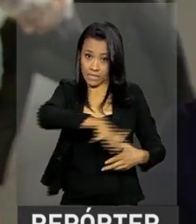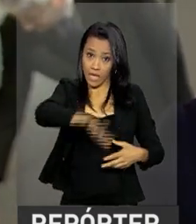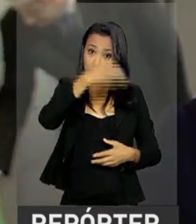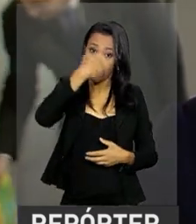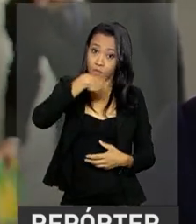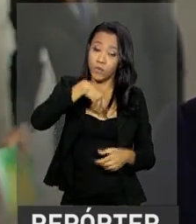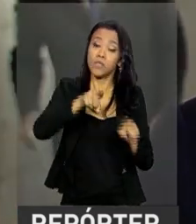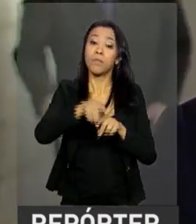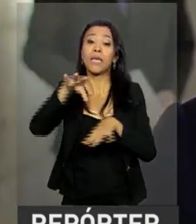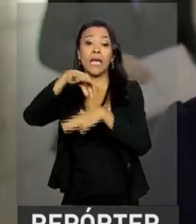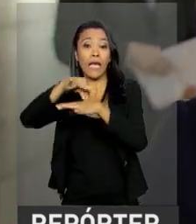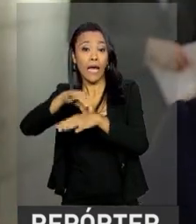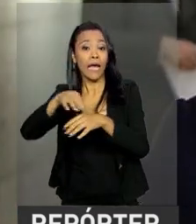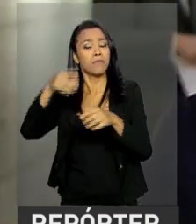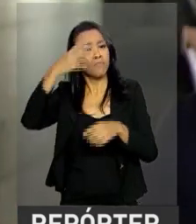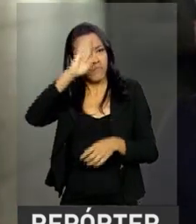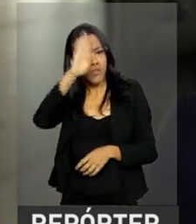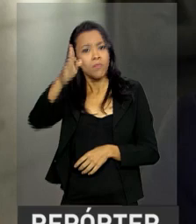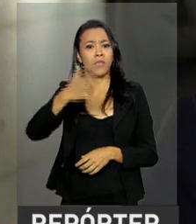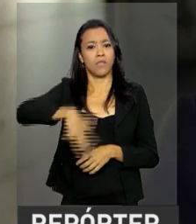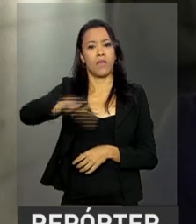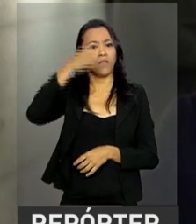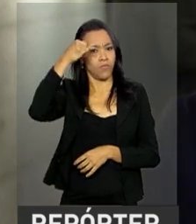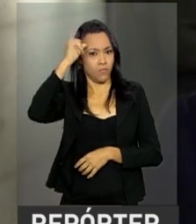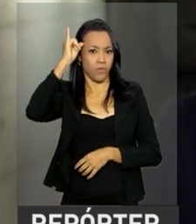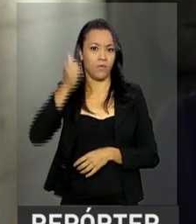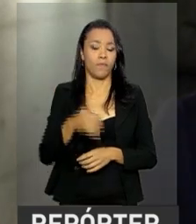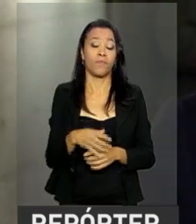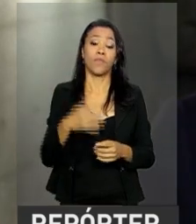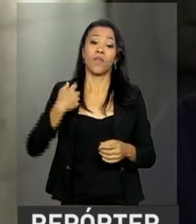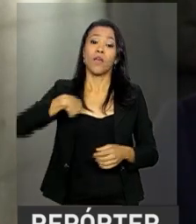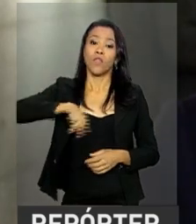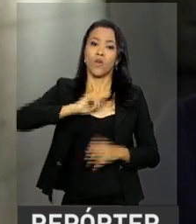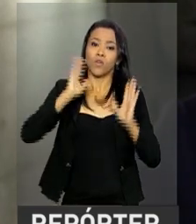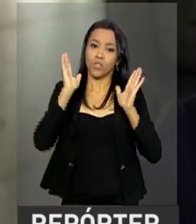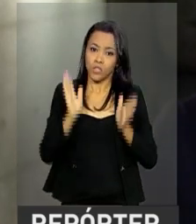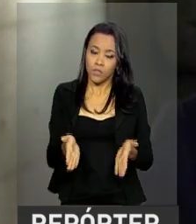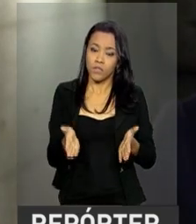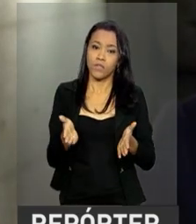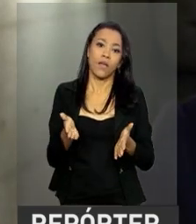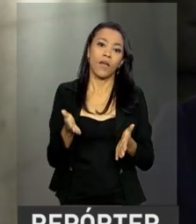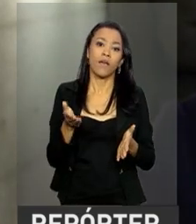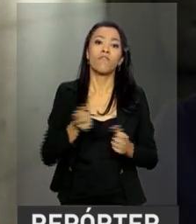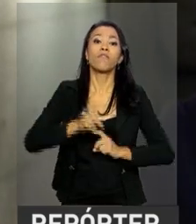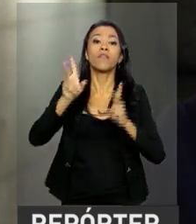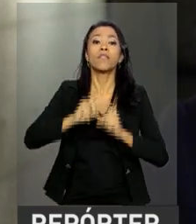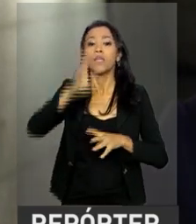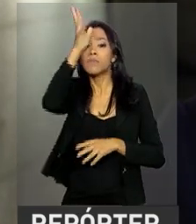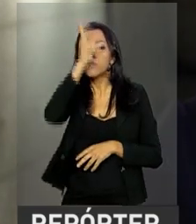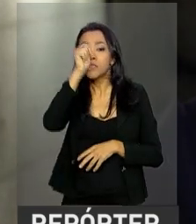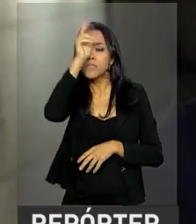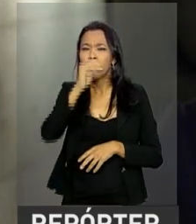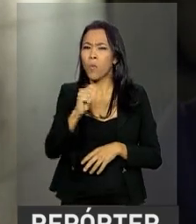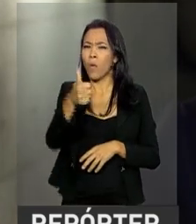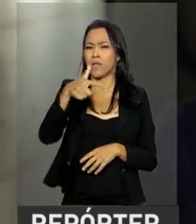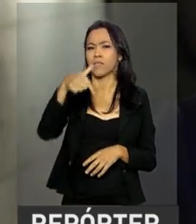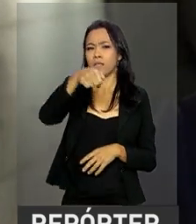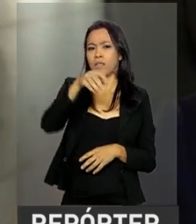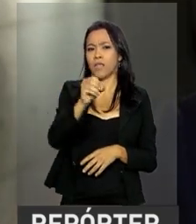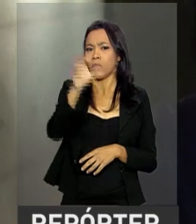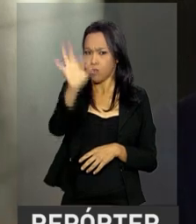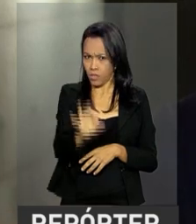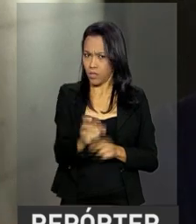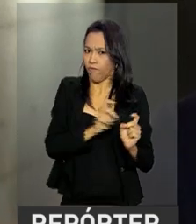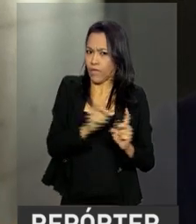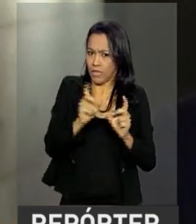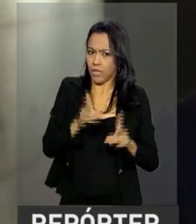carne Natura principalmente de bovinos nós já dominamos esse mercado da com carnes de aves temos quase 70% do mercado é um